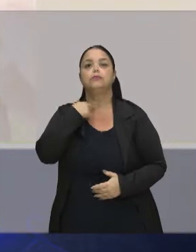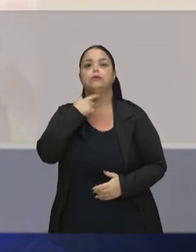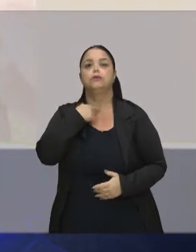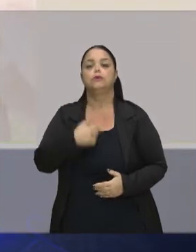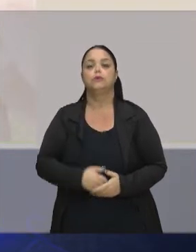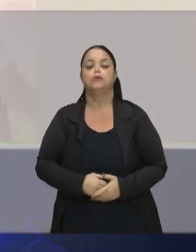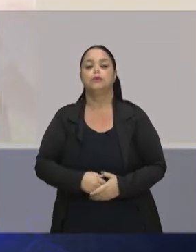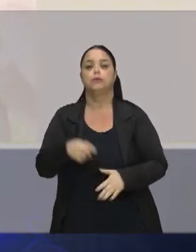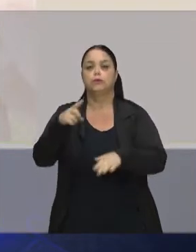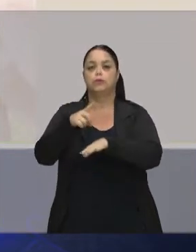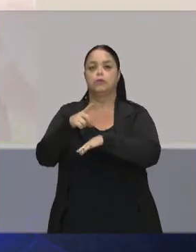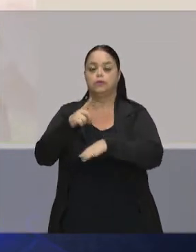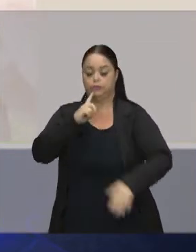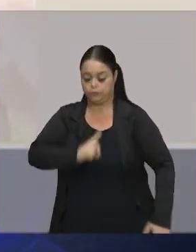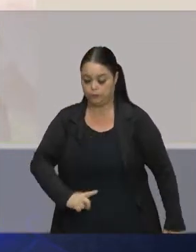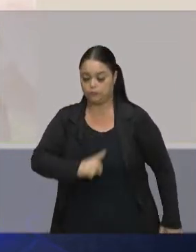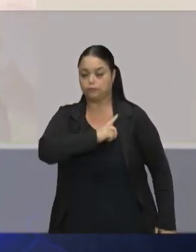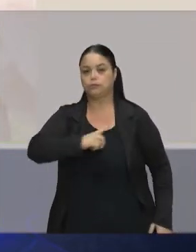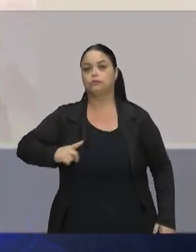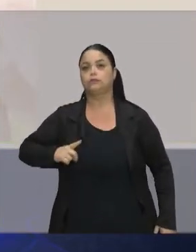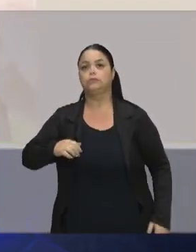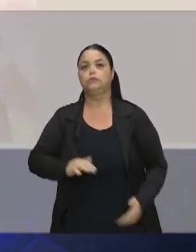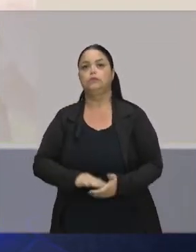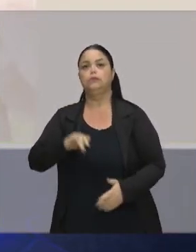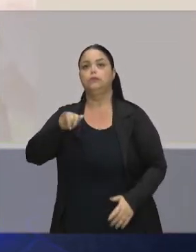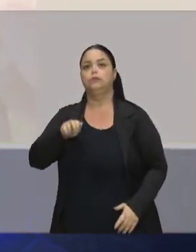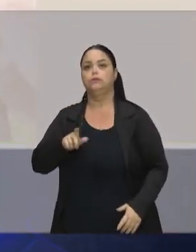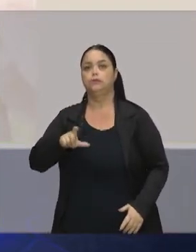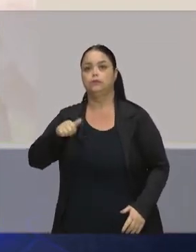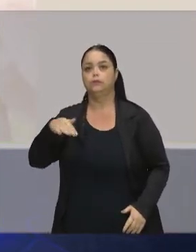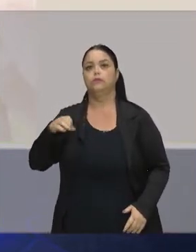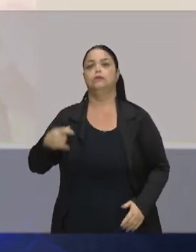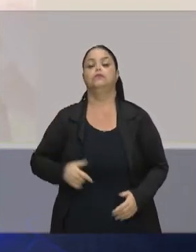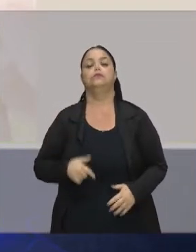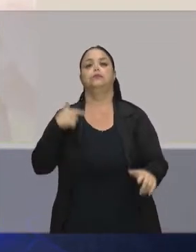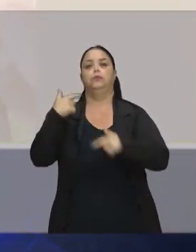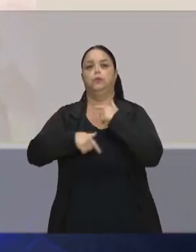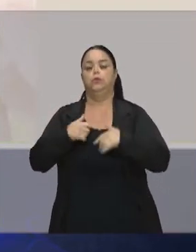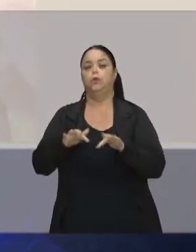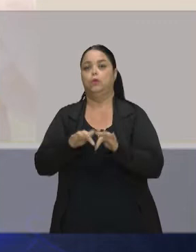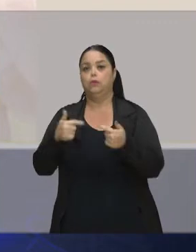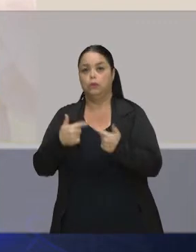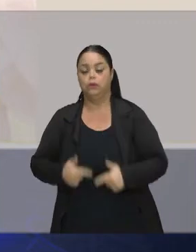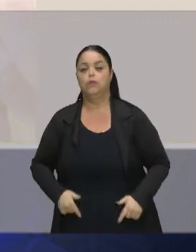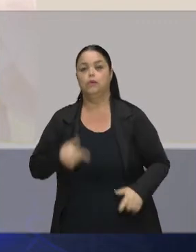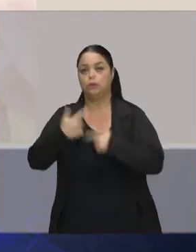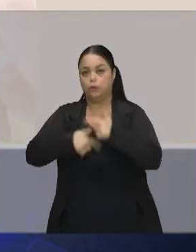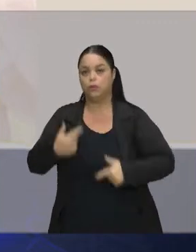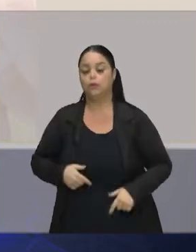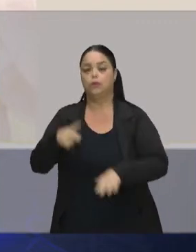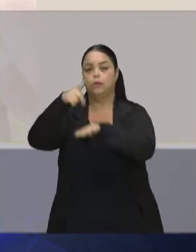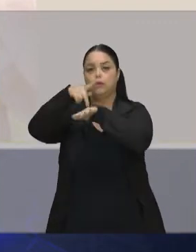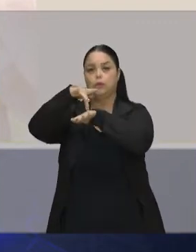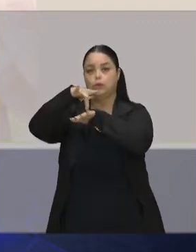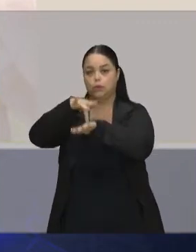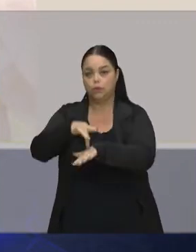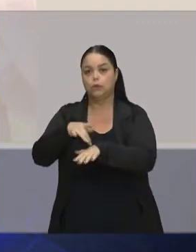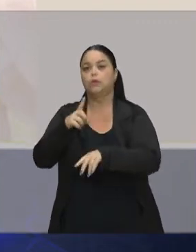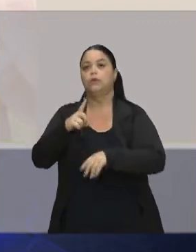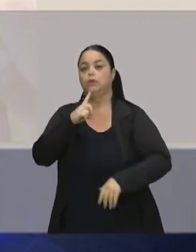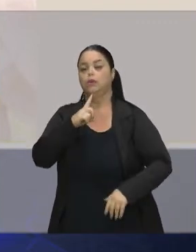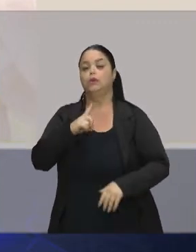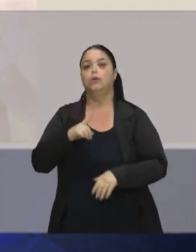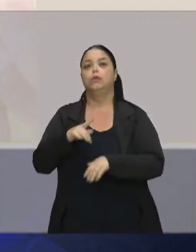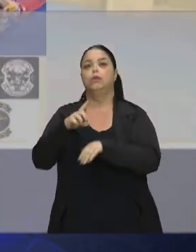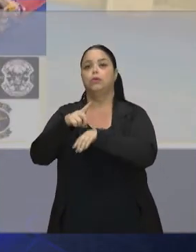diácono Juliano toda sorte do mundo, um bom trabalho para ele diante da nossa diocese, diante também da sua